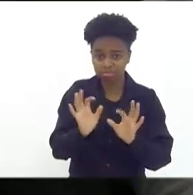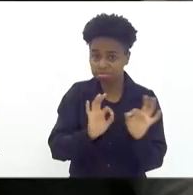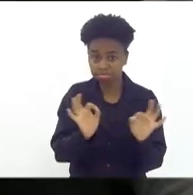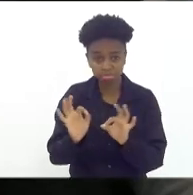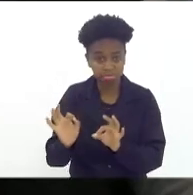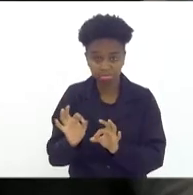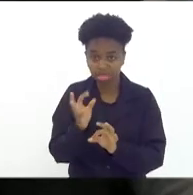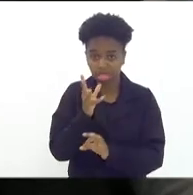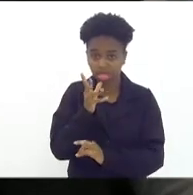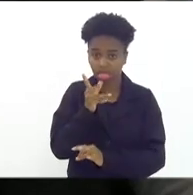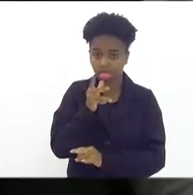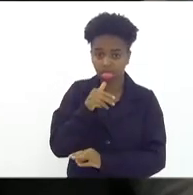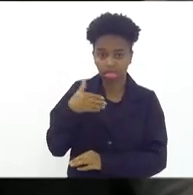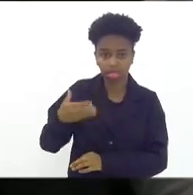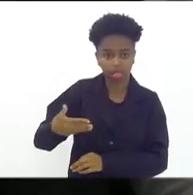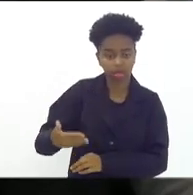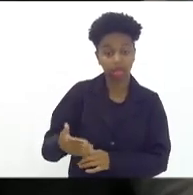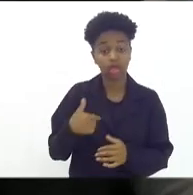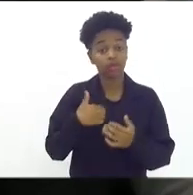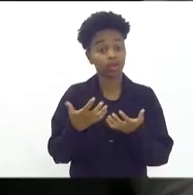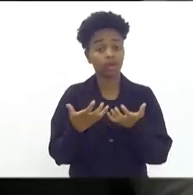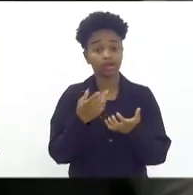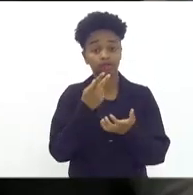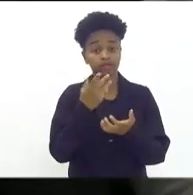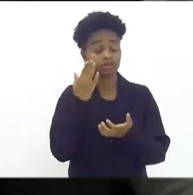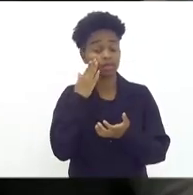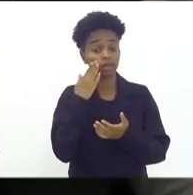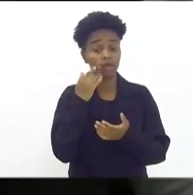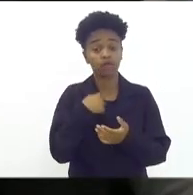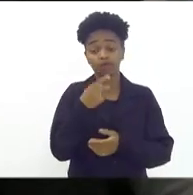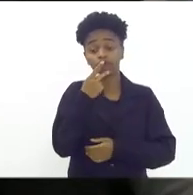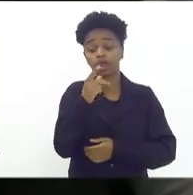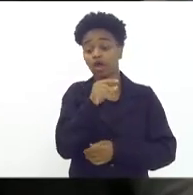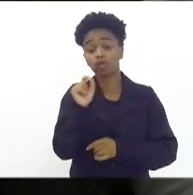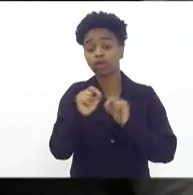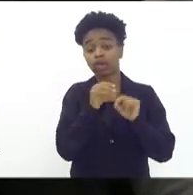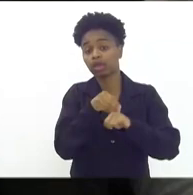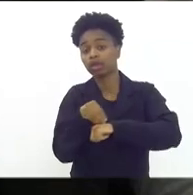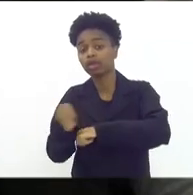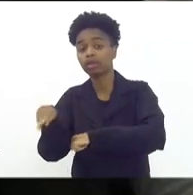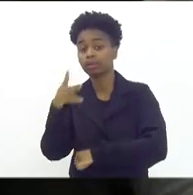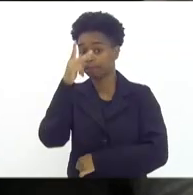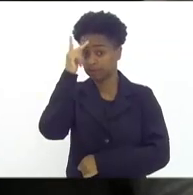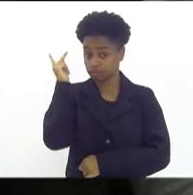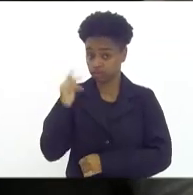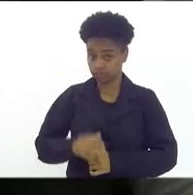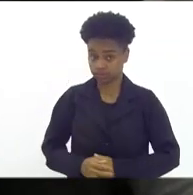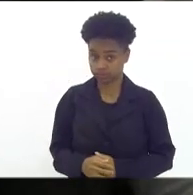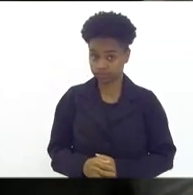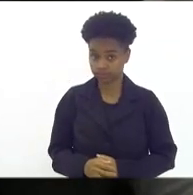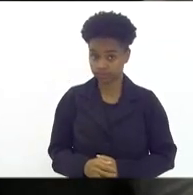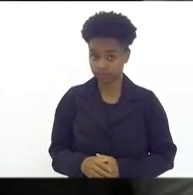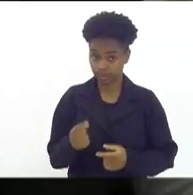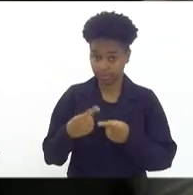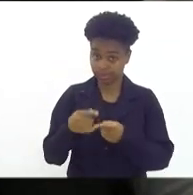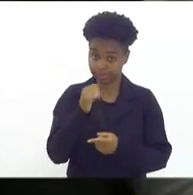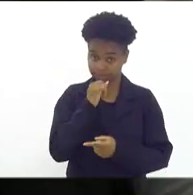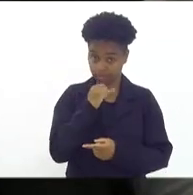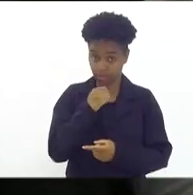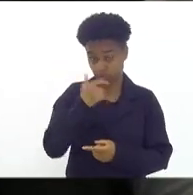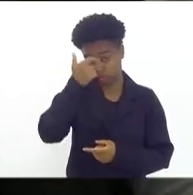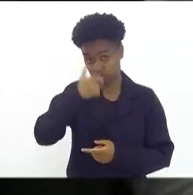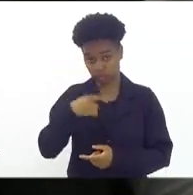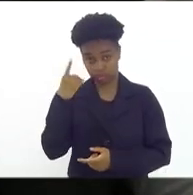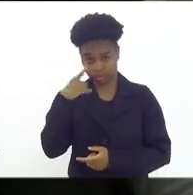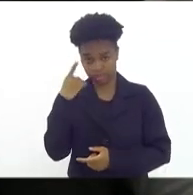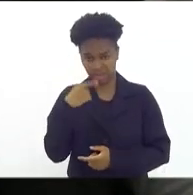e eu quero saber o seguinte o que que eu digo para as pessoas que estão lá fora que por exemplo a partir do momento que um deputado não que eu